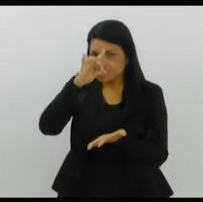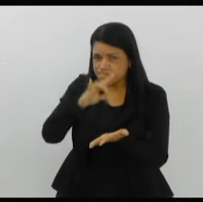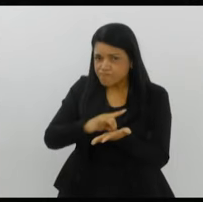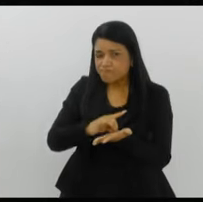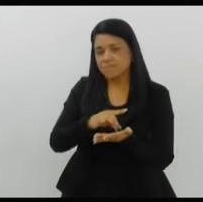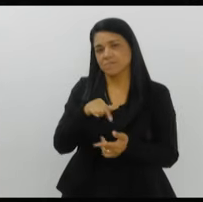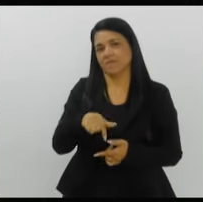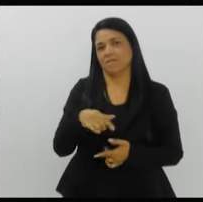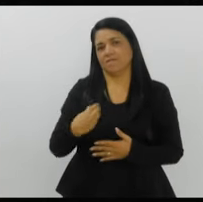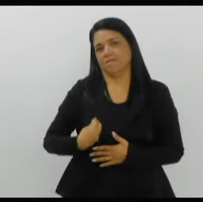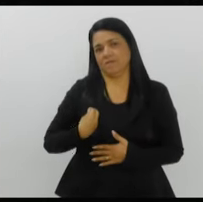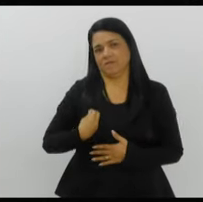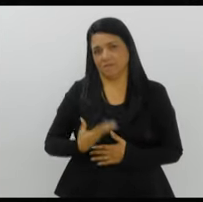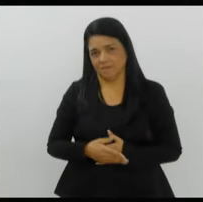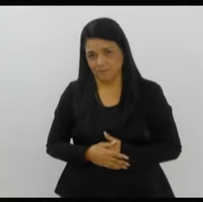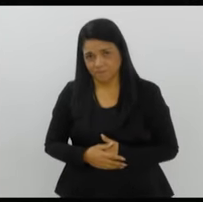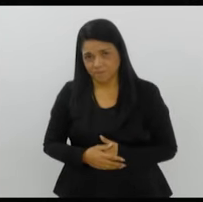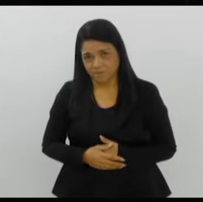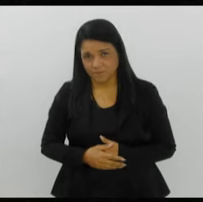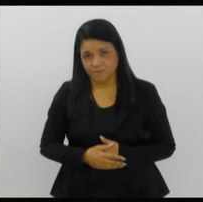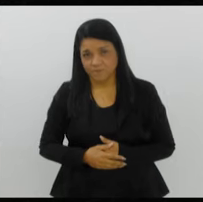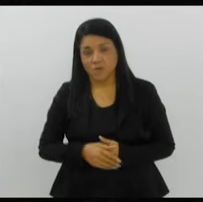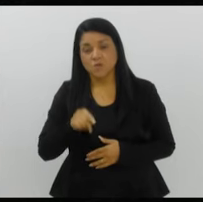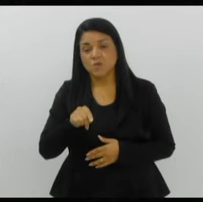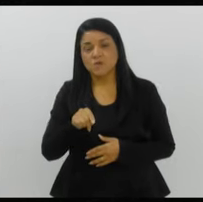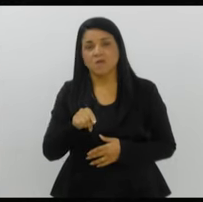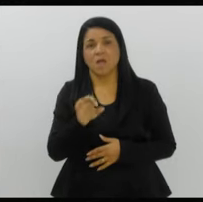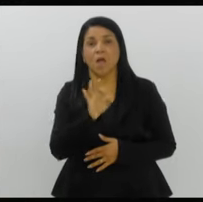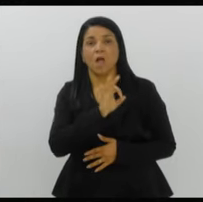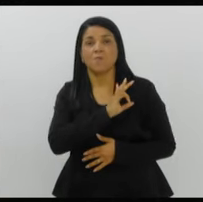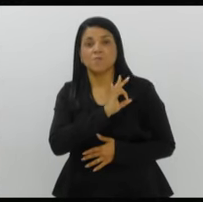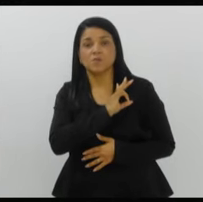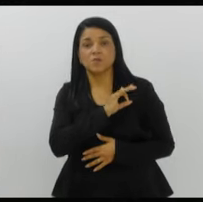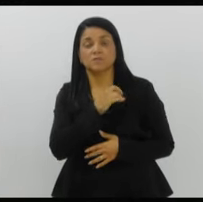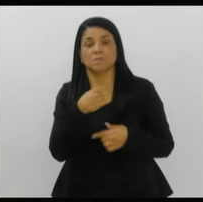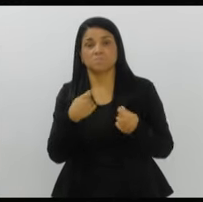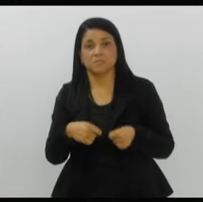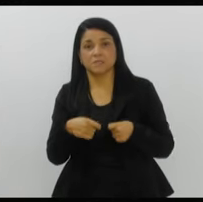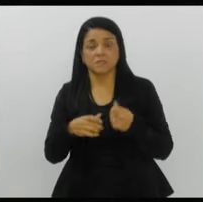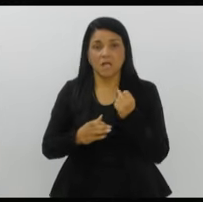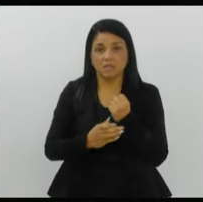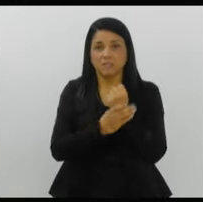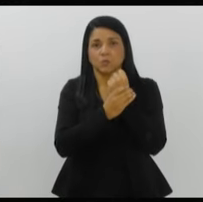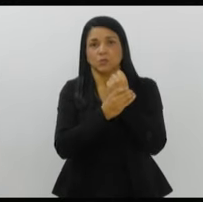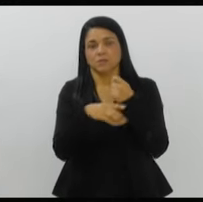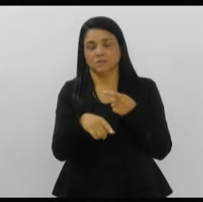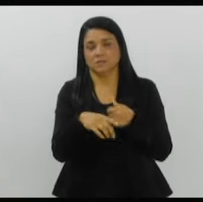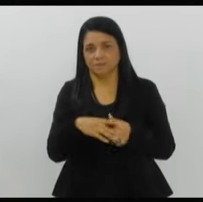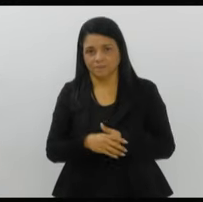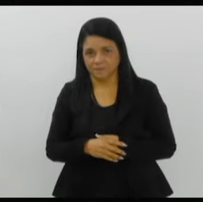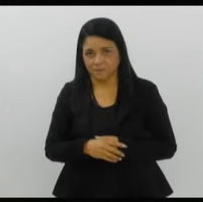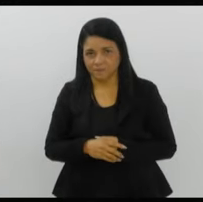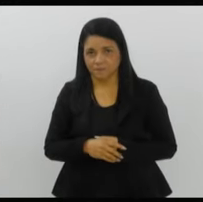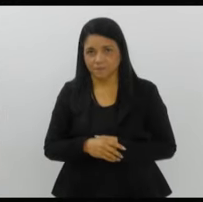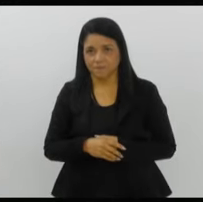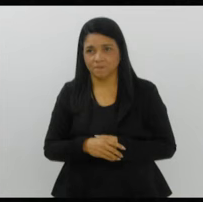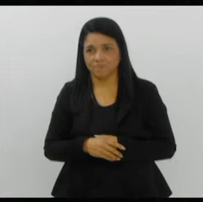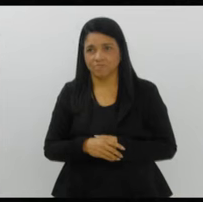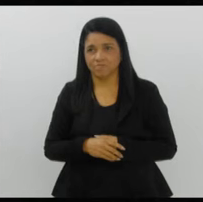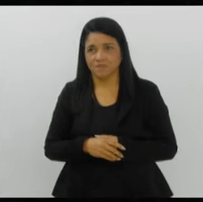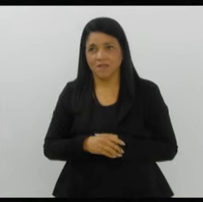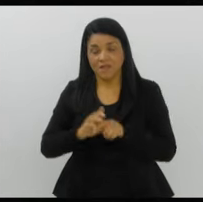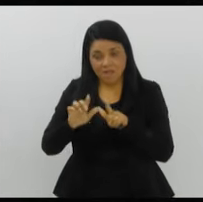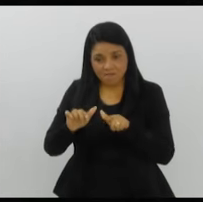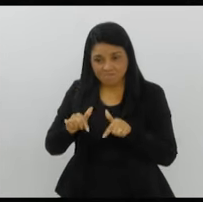aqui. Venha ver o quanto esses caras têm direito assegurados. Hoje, conforme eu falei, eles fazem imagem e não vale